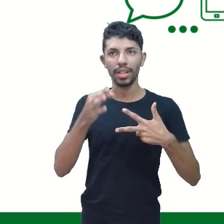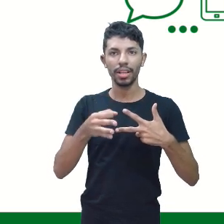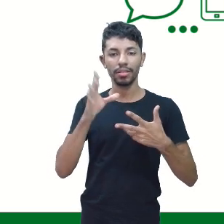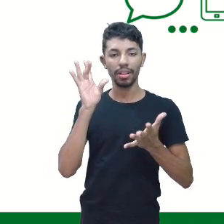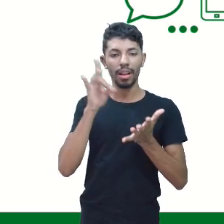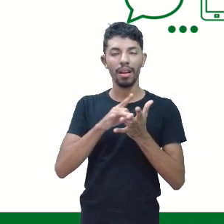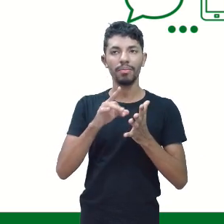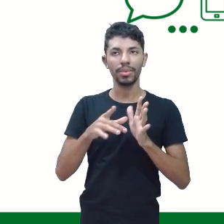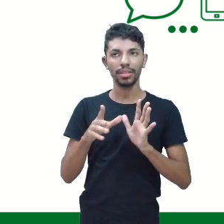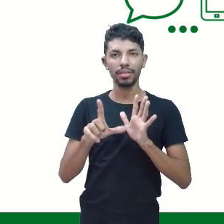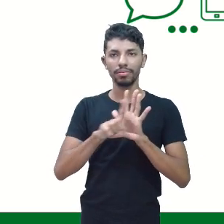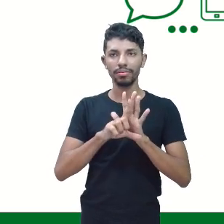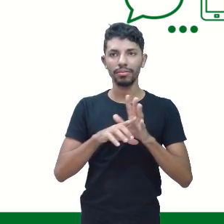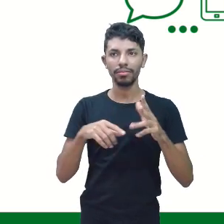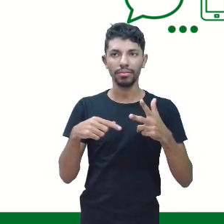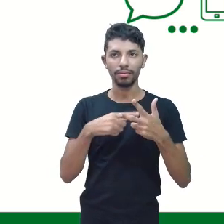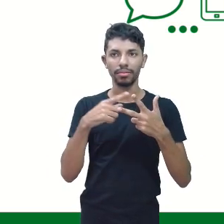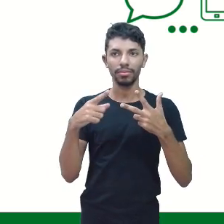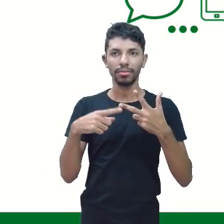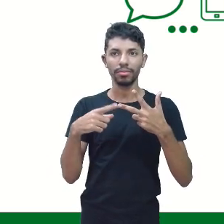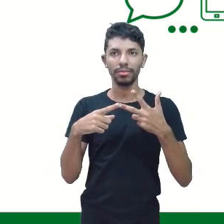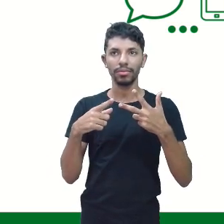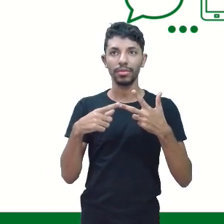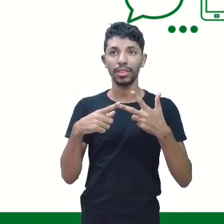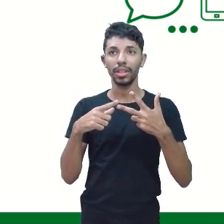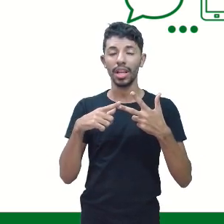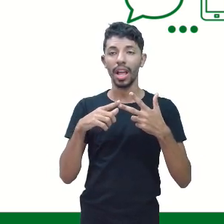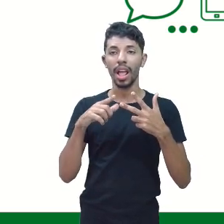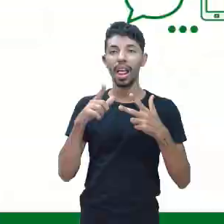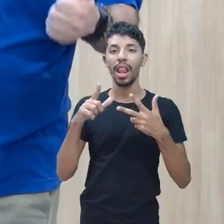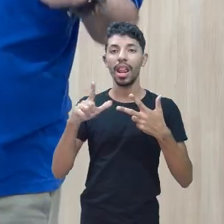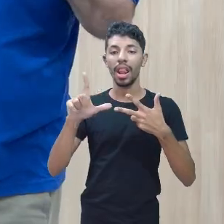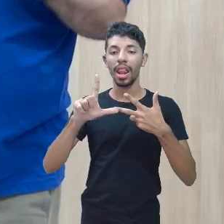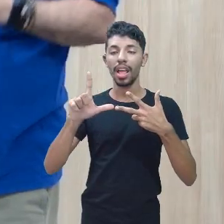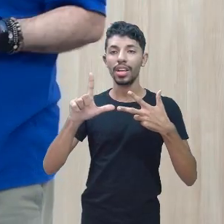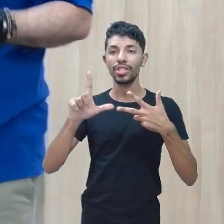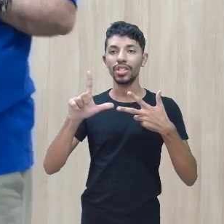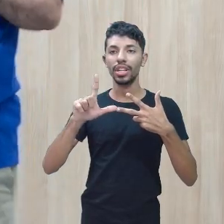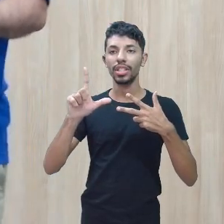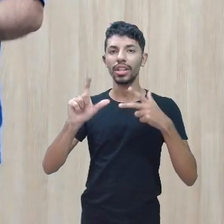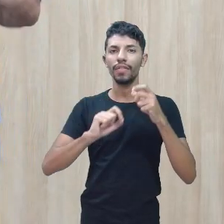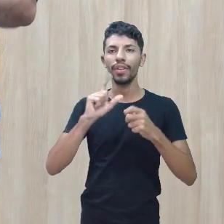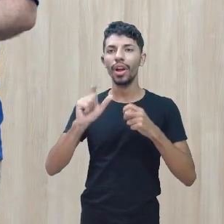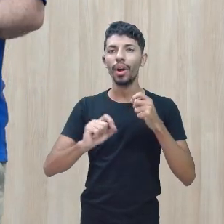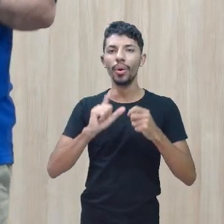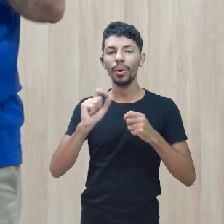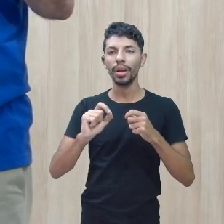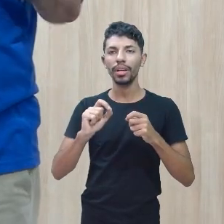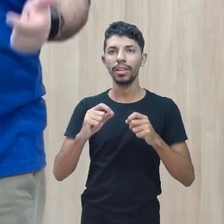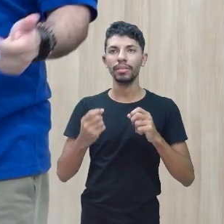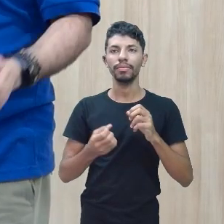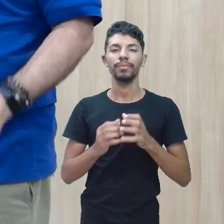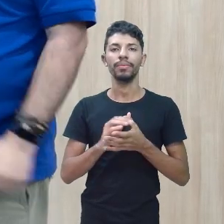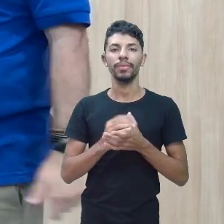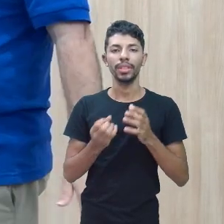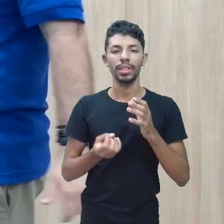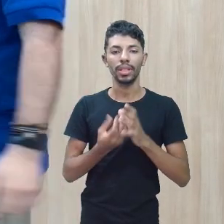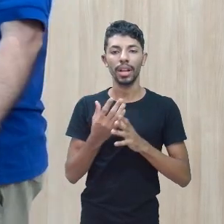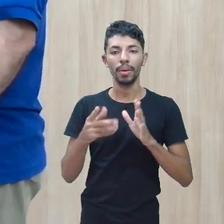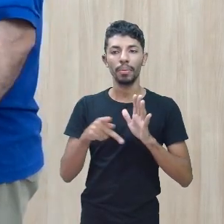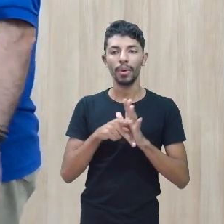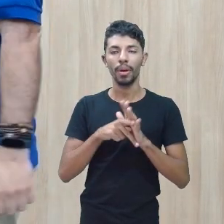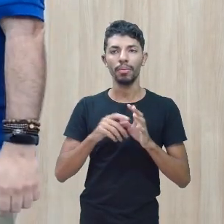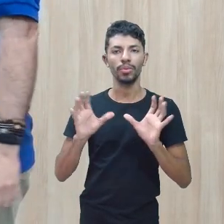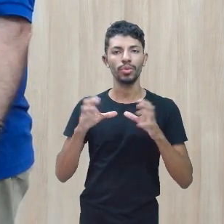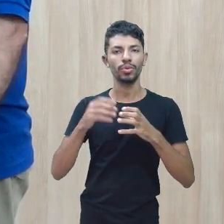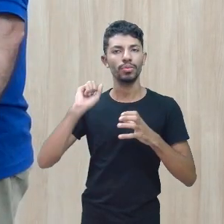Federal, e o Legislativo, representado pelos vereadores, deputados federais, estaduais e senadores. No